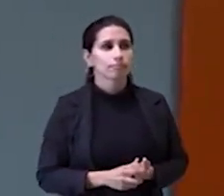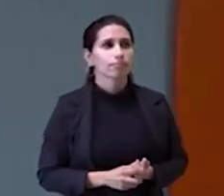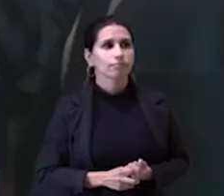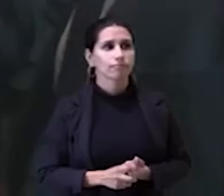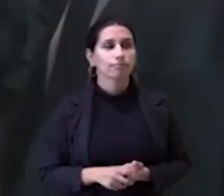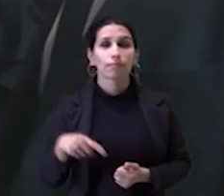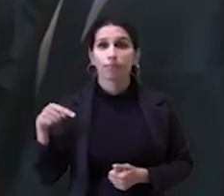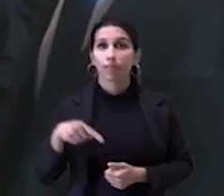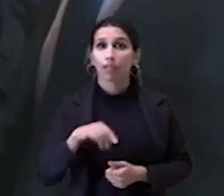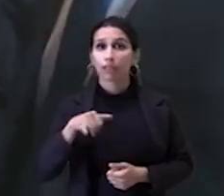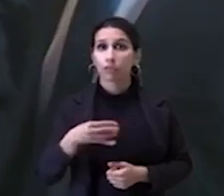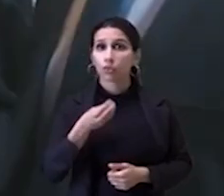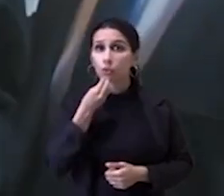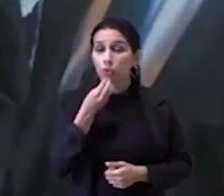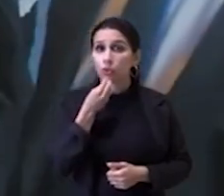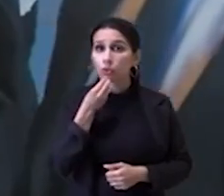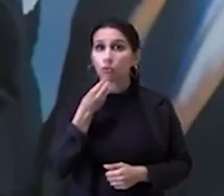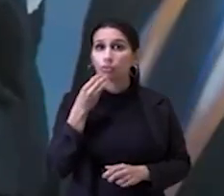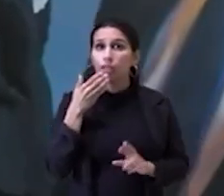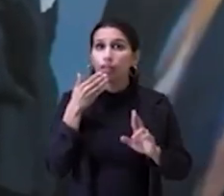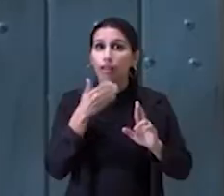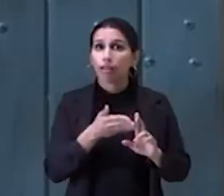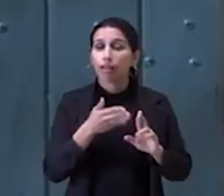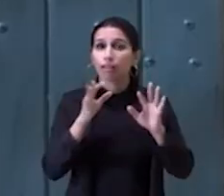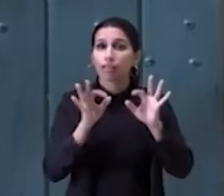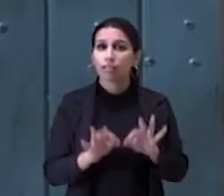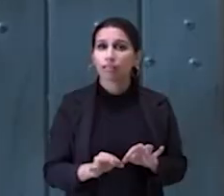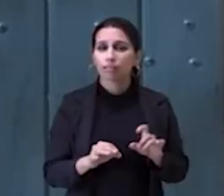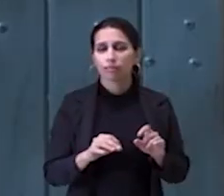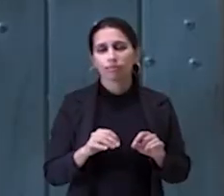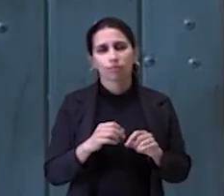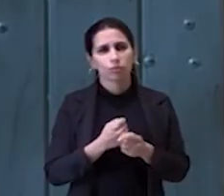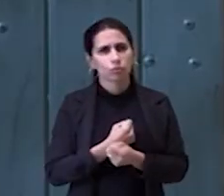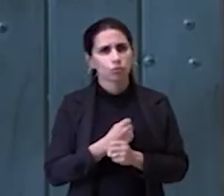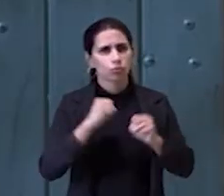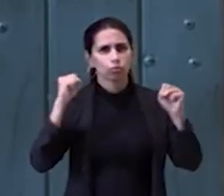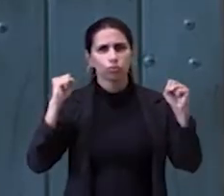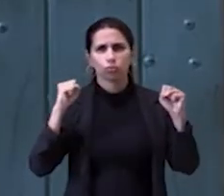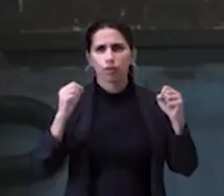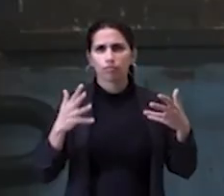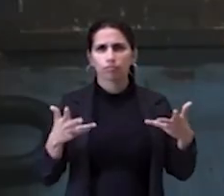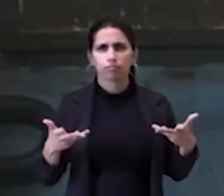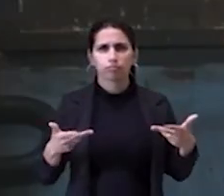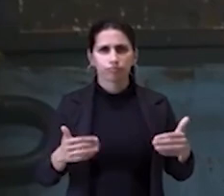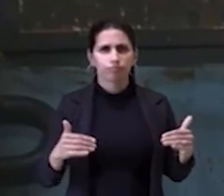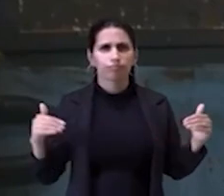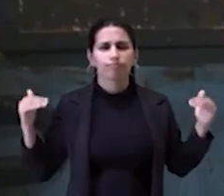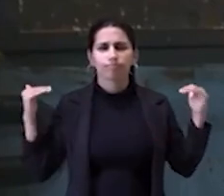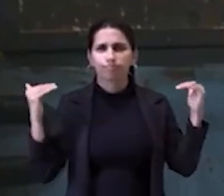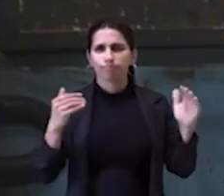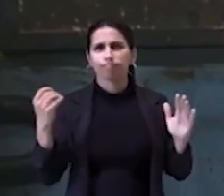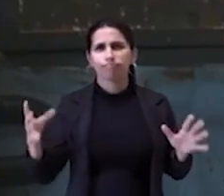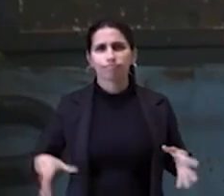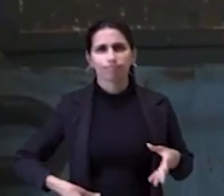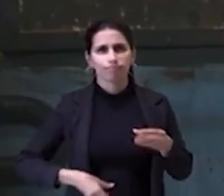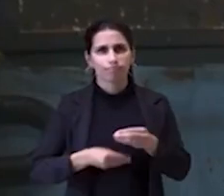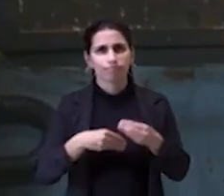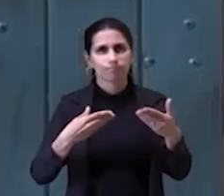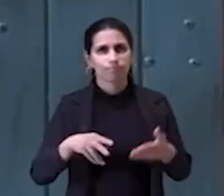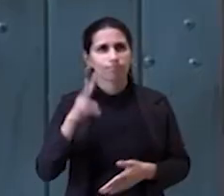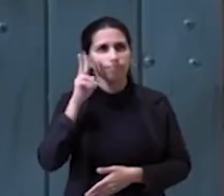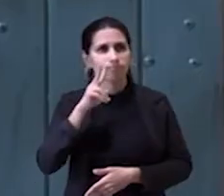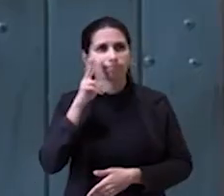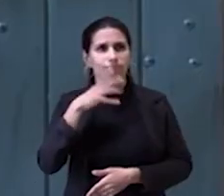esta oportunidade representa Sem dúvida nenhuma uma grande contribuição para a história uma forma de se